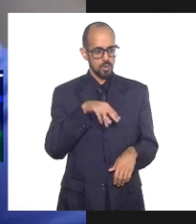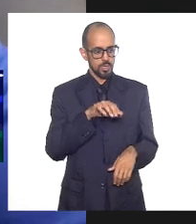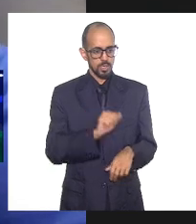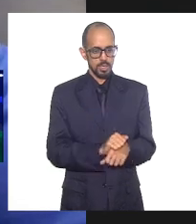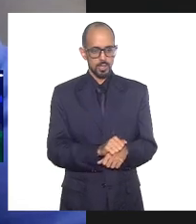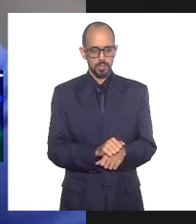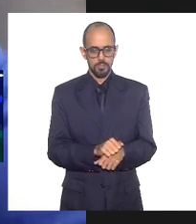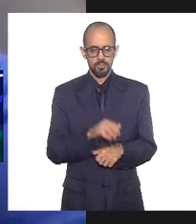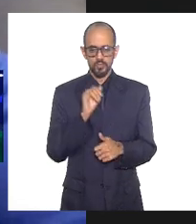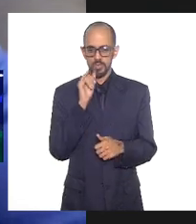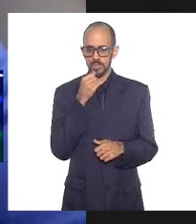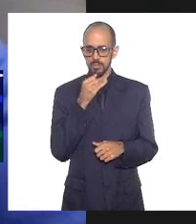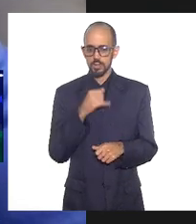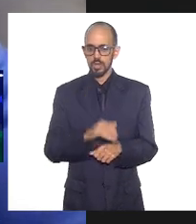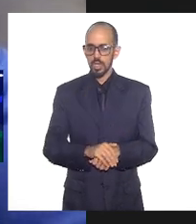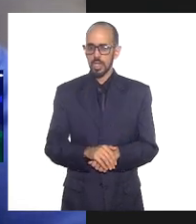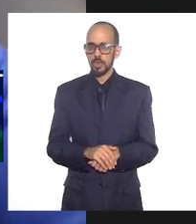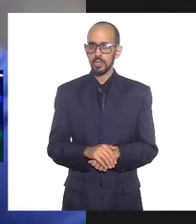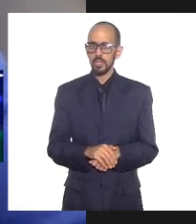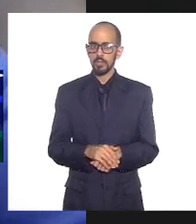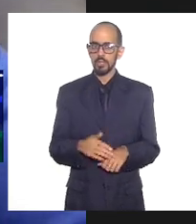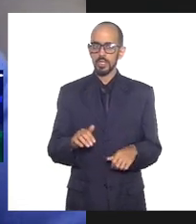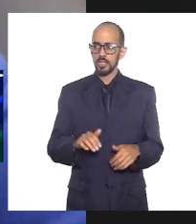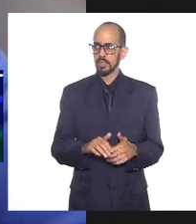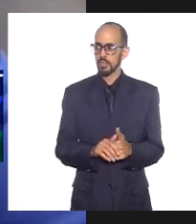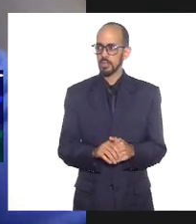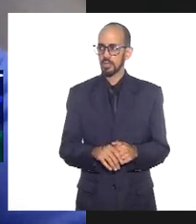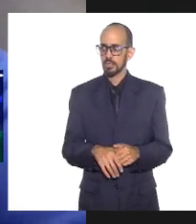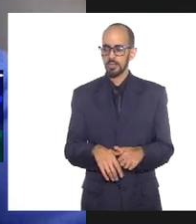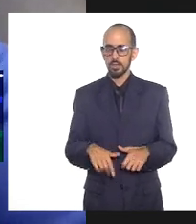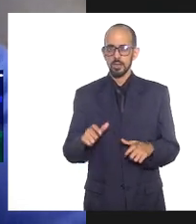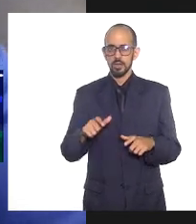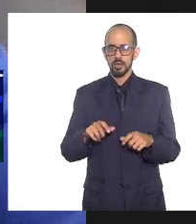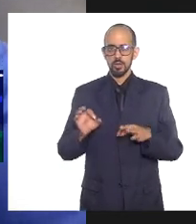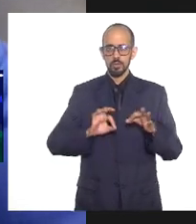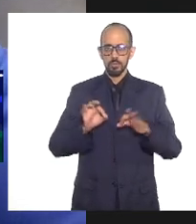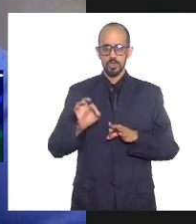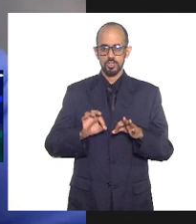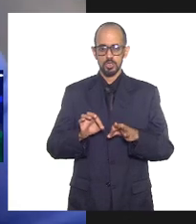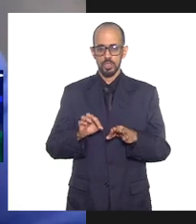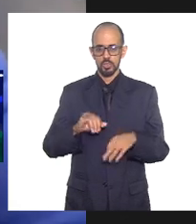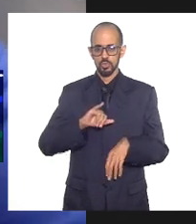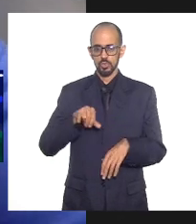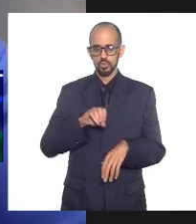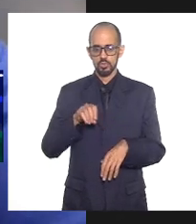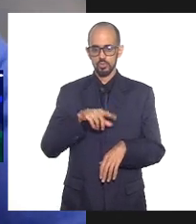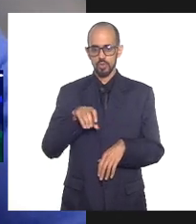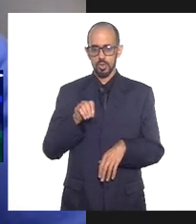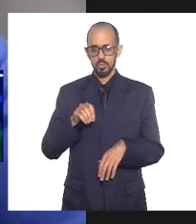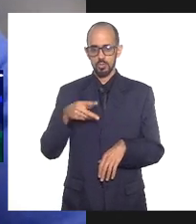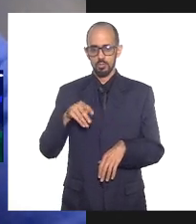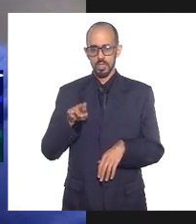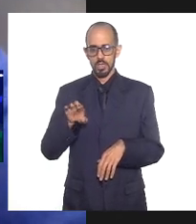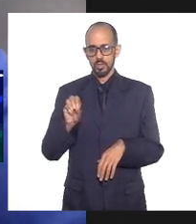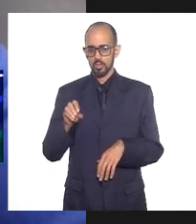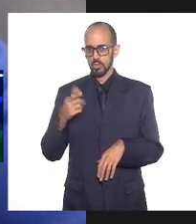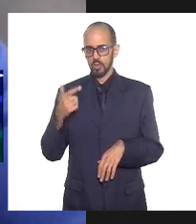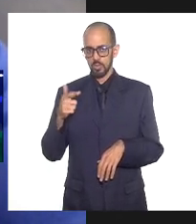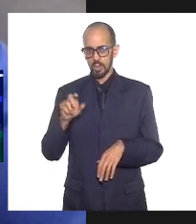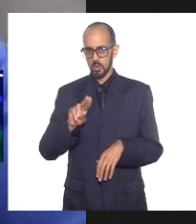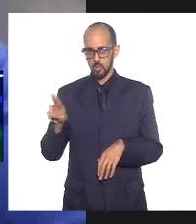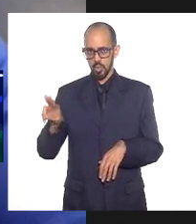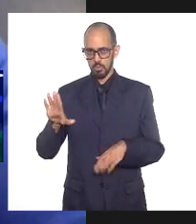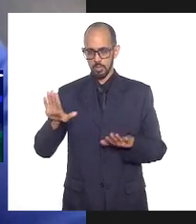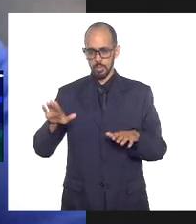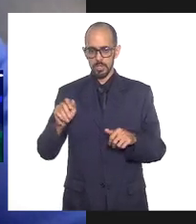Francisco. Infelizmente, o projeto não ganhou o nome do jovem João Pedro, mas ganha o nome de uma